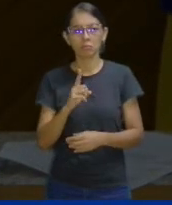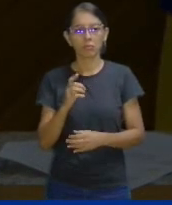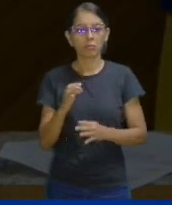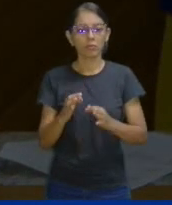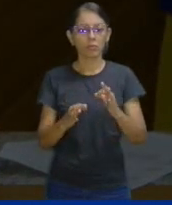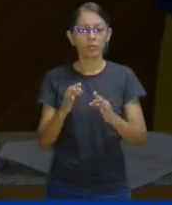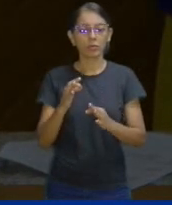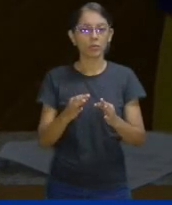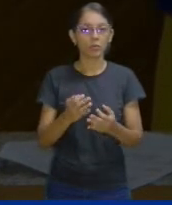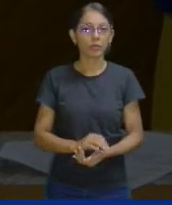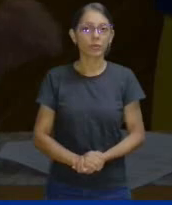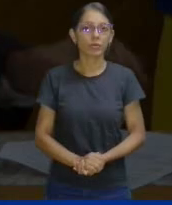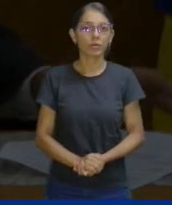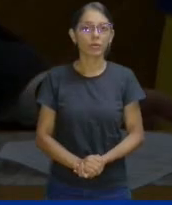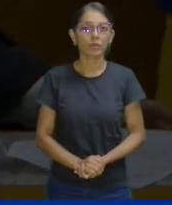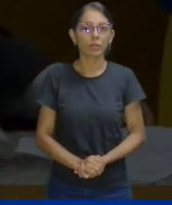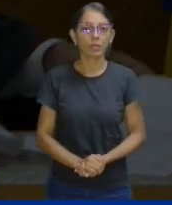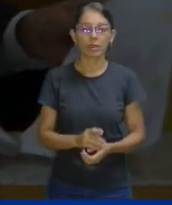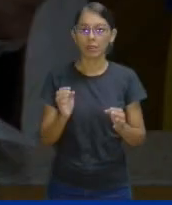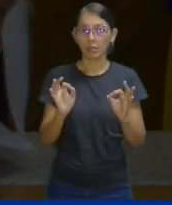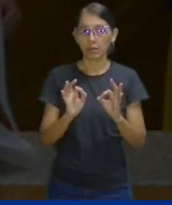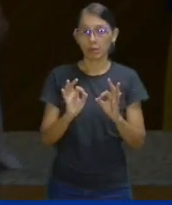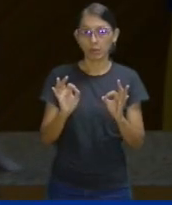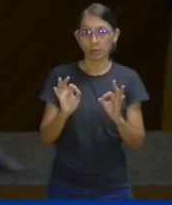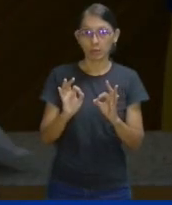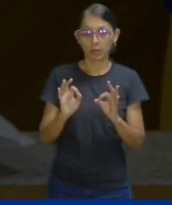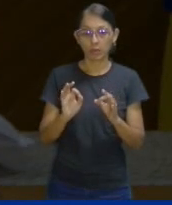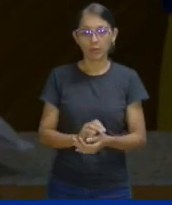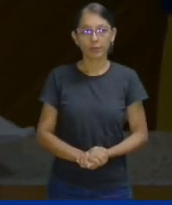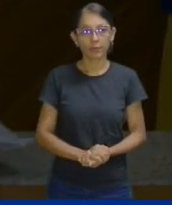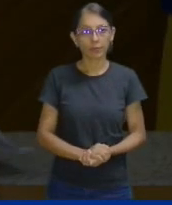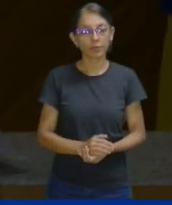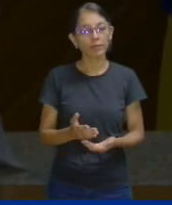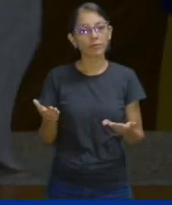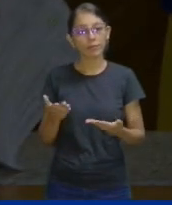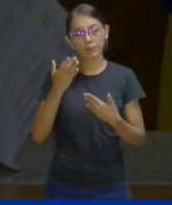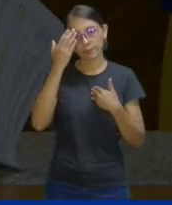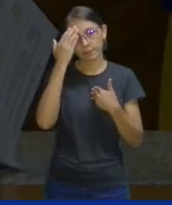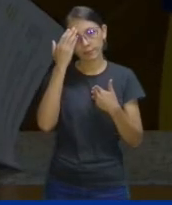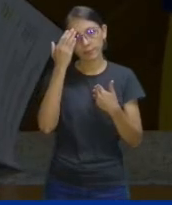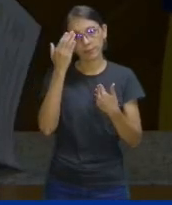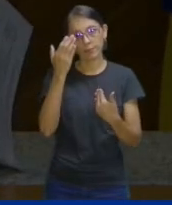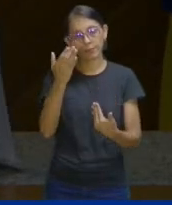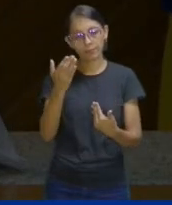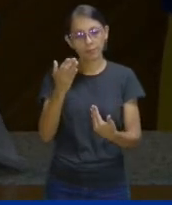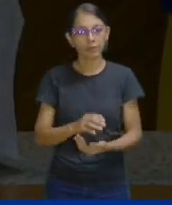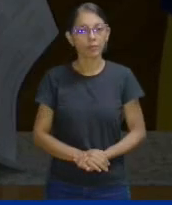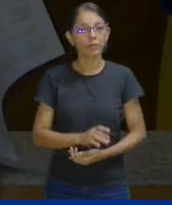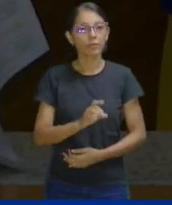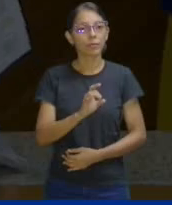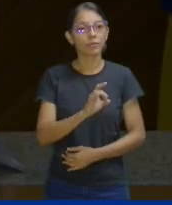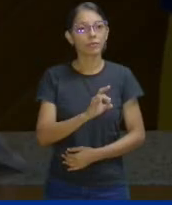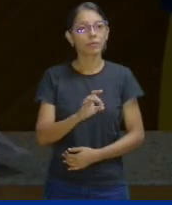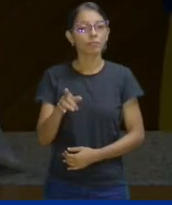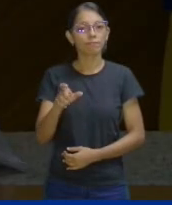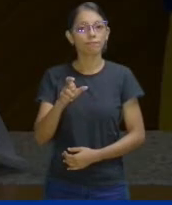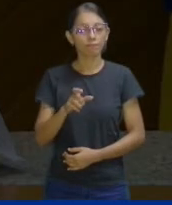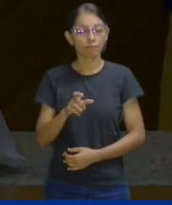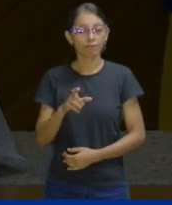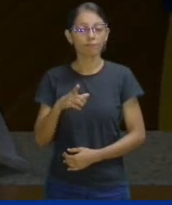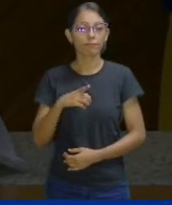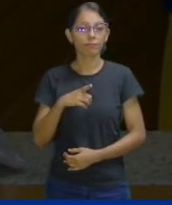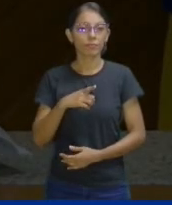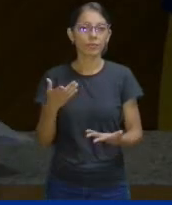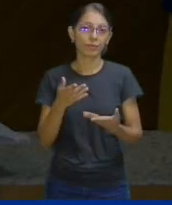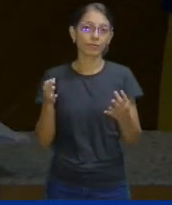se será colocado em mesa. Nada. Então, eu agradecendo mais uma vez a presença de todas e de todos,